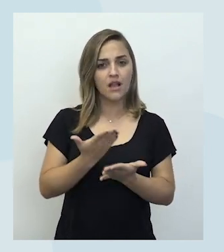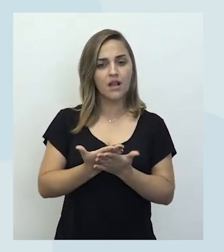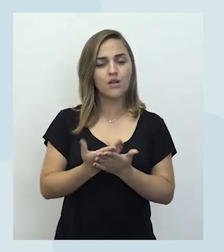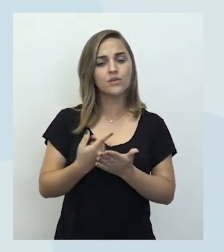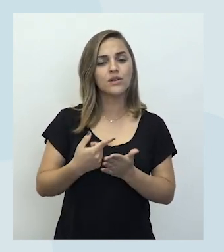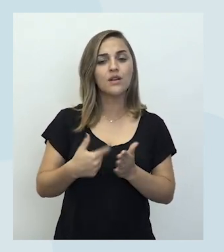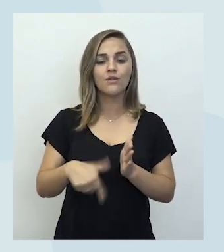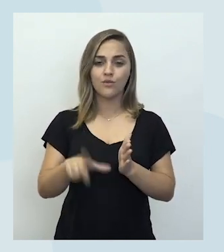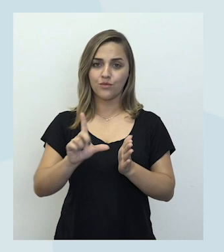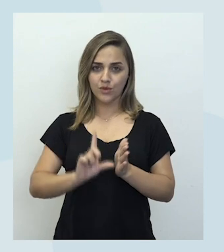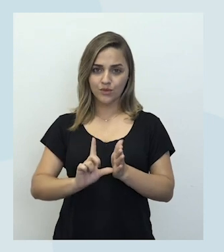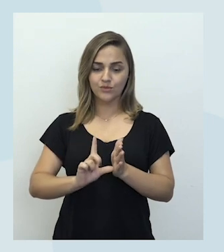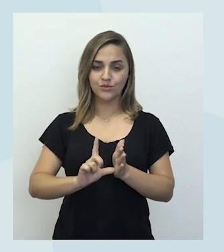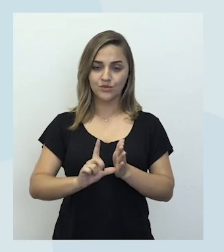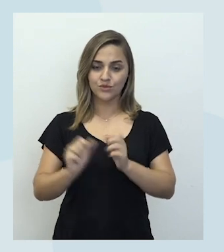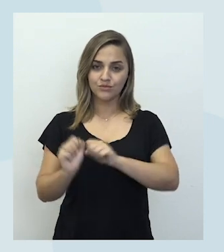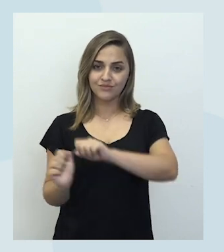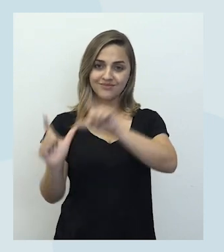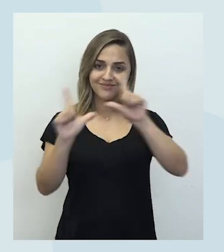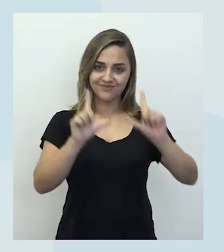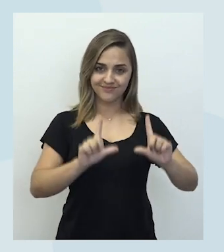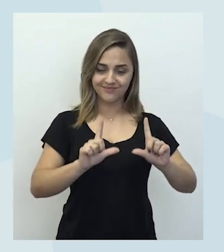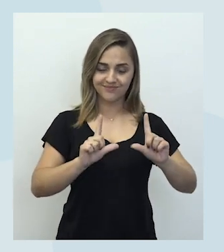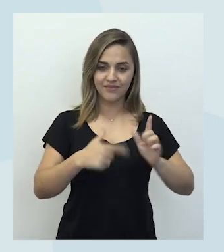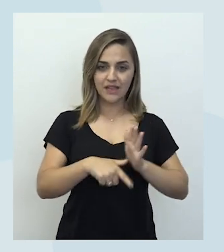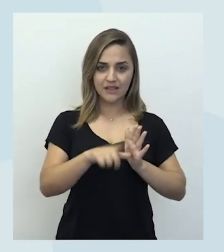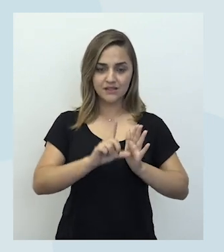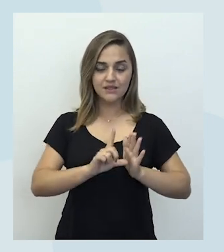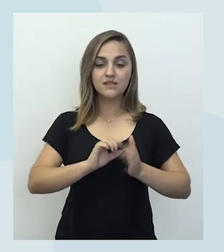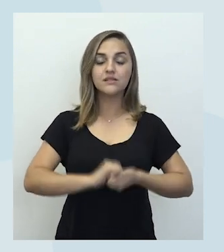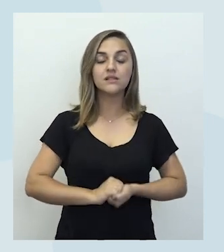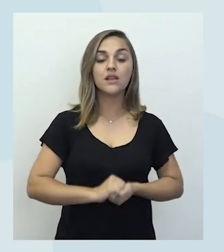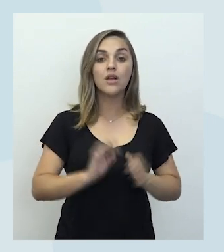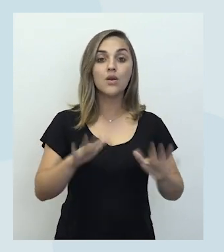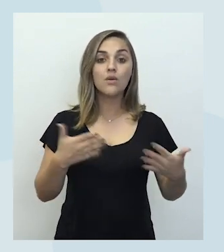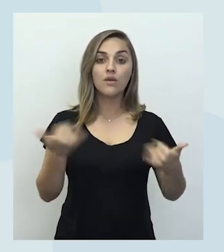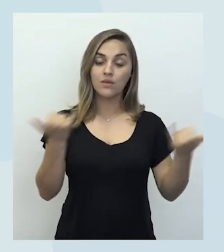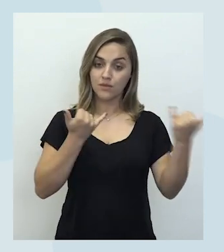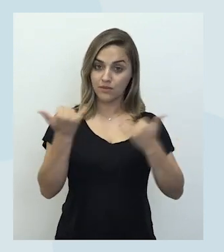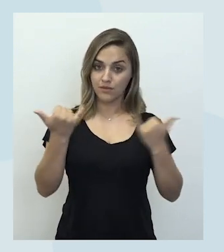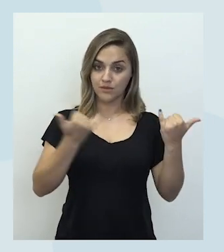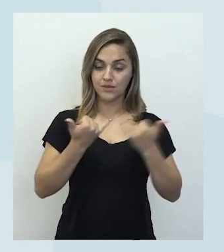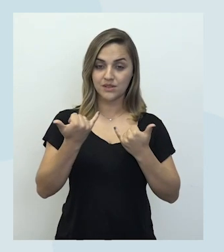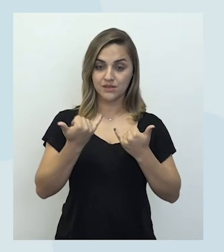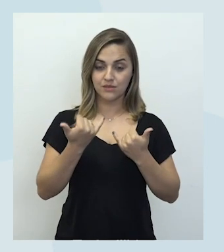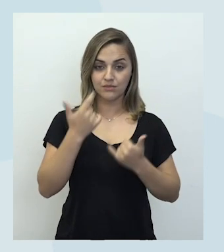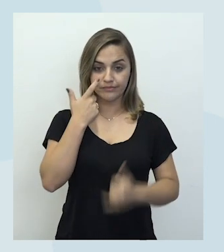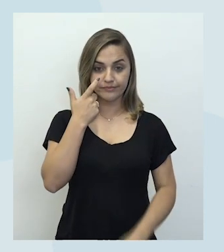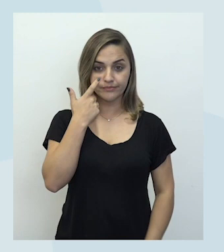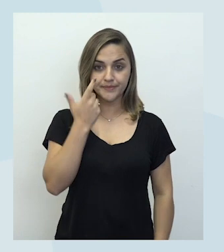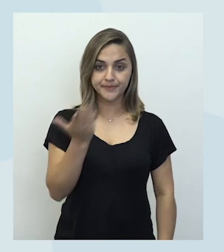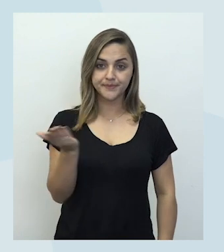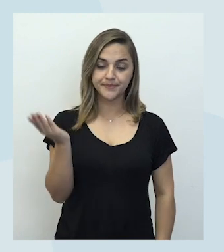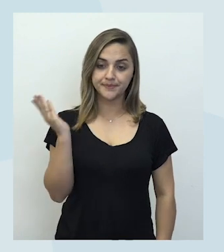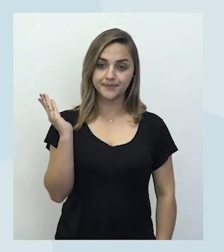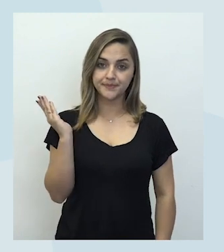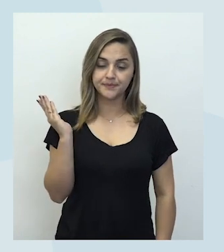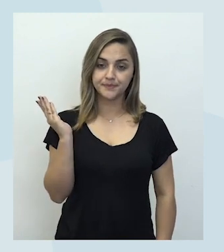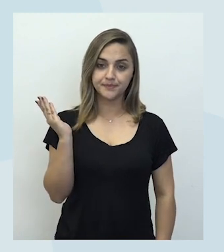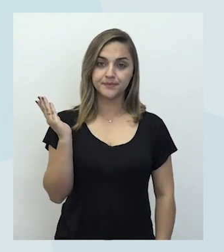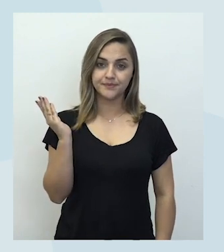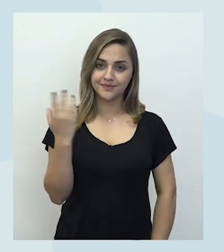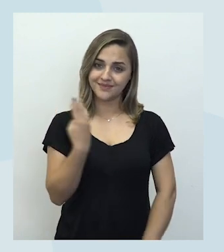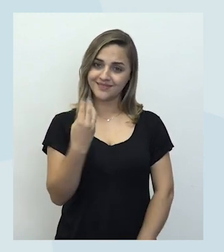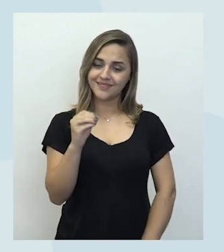Volte. Volte. Então, estou voltando. Já pegou a pergunta aí. Qual informação prevalece nesse trecho? Vou voltar, vamos lá. Pronto. Então, vou deixar